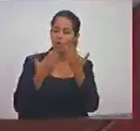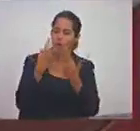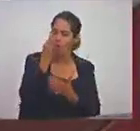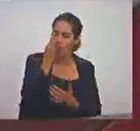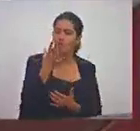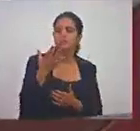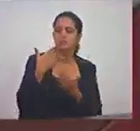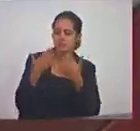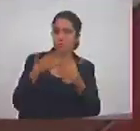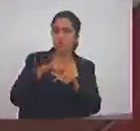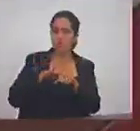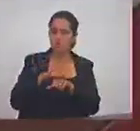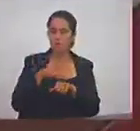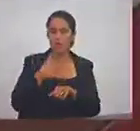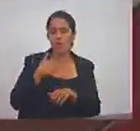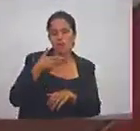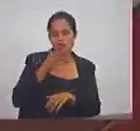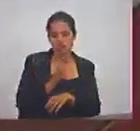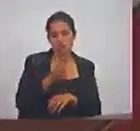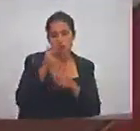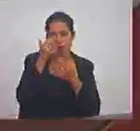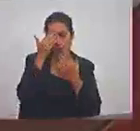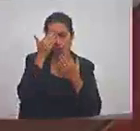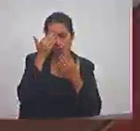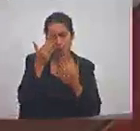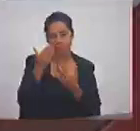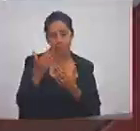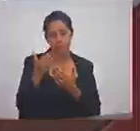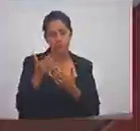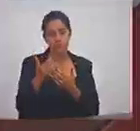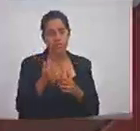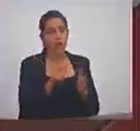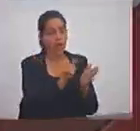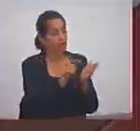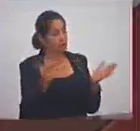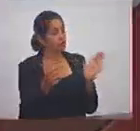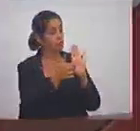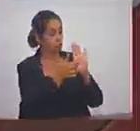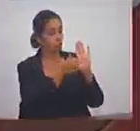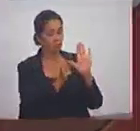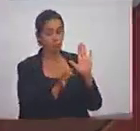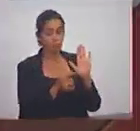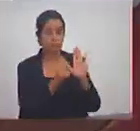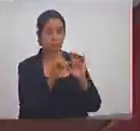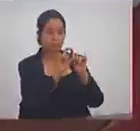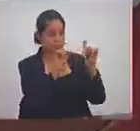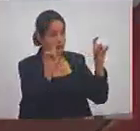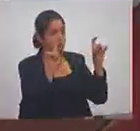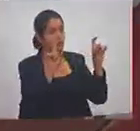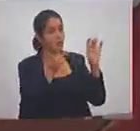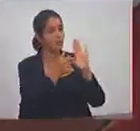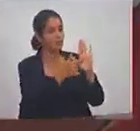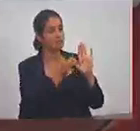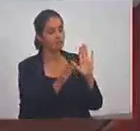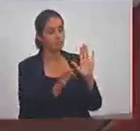esse agradecimento, no qual saiu essas notícias aqui na imprensa da cidade. Então, nós estamos aqui, mais uma